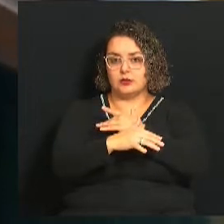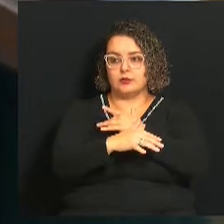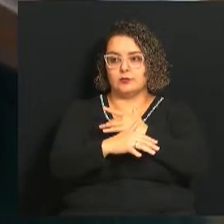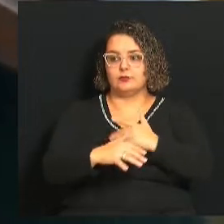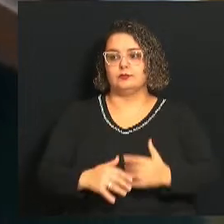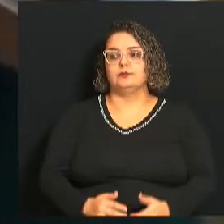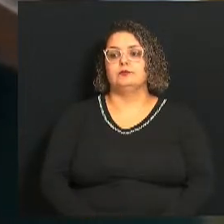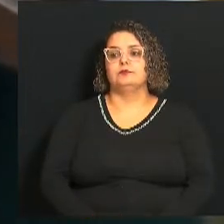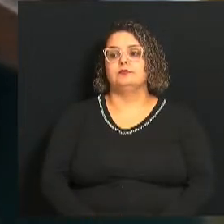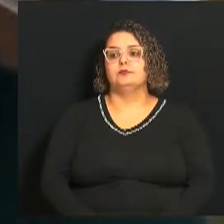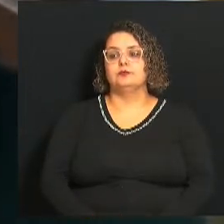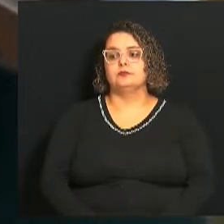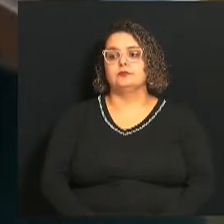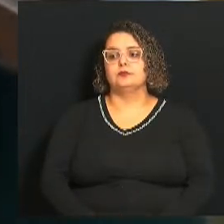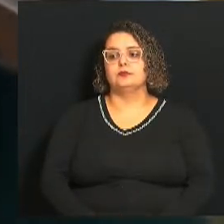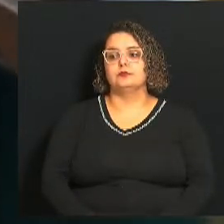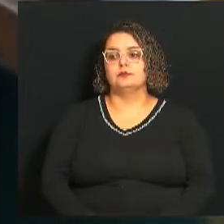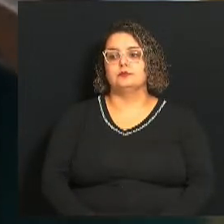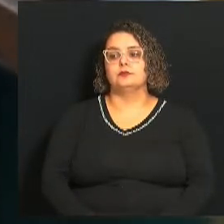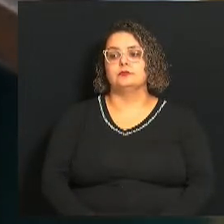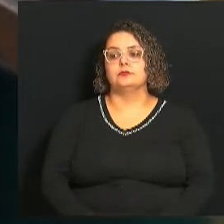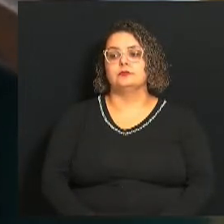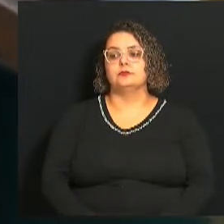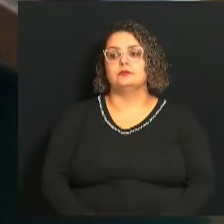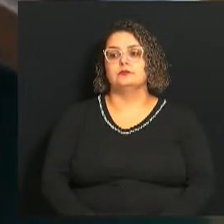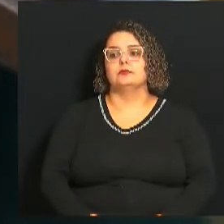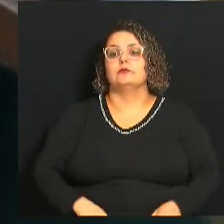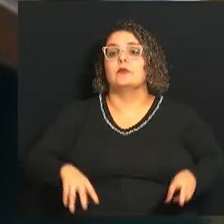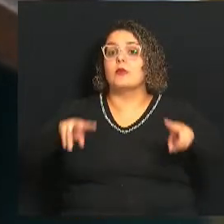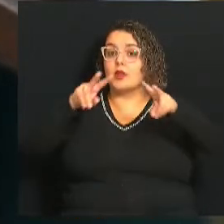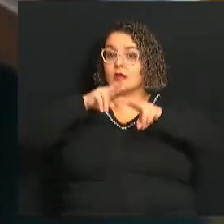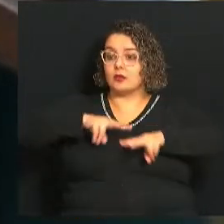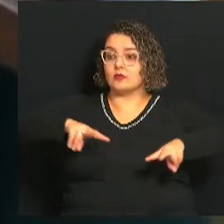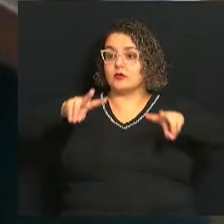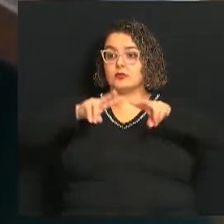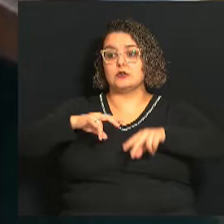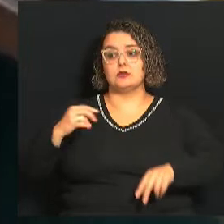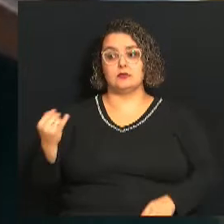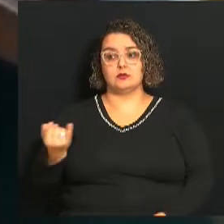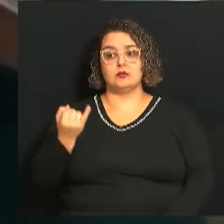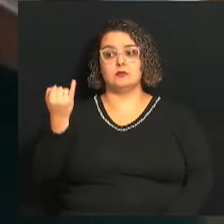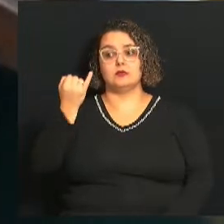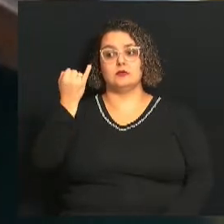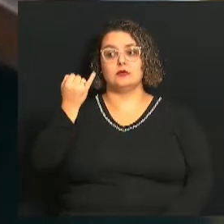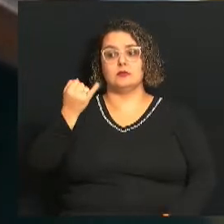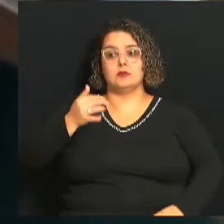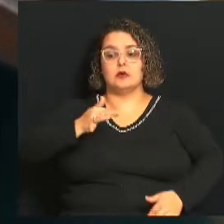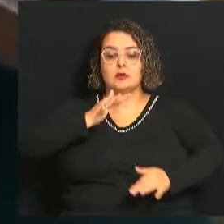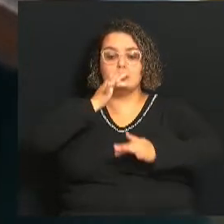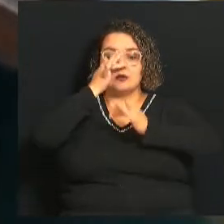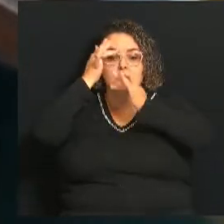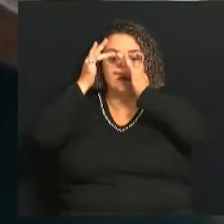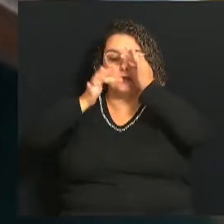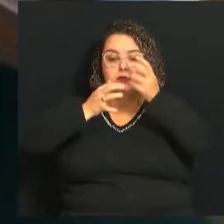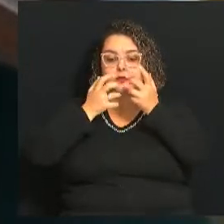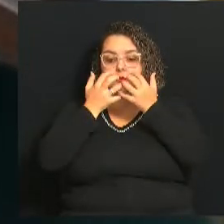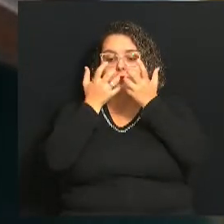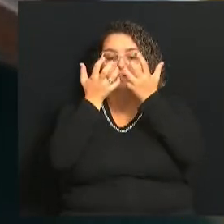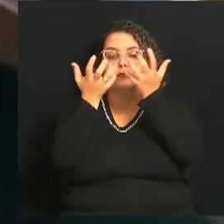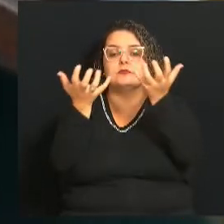ela tem um aspecto visual importante, que é a inflorescência, que é